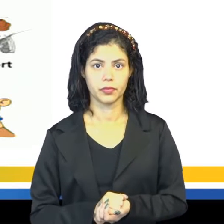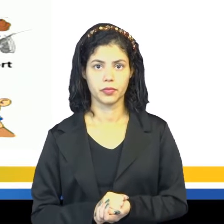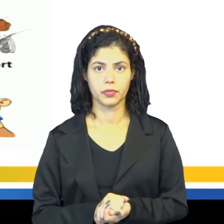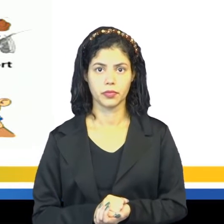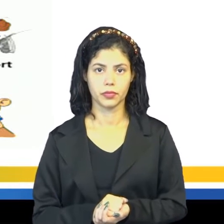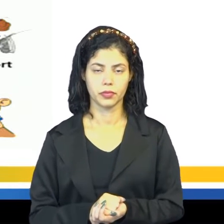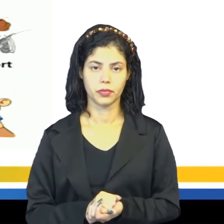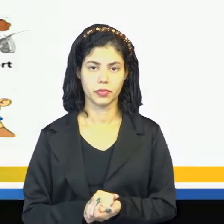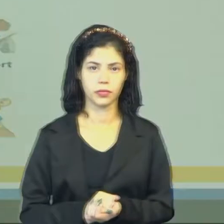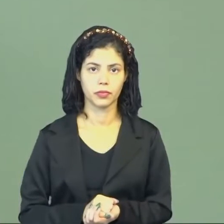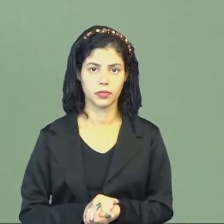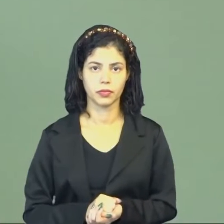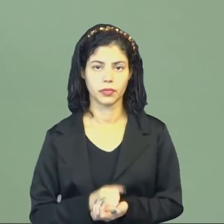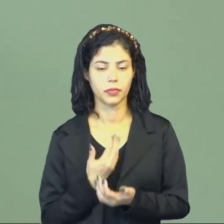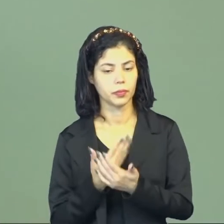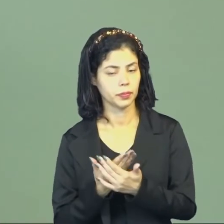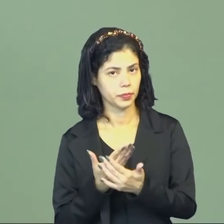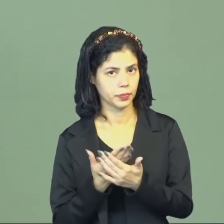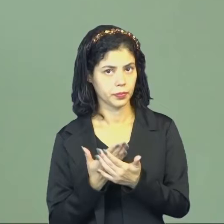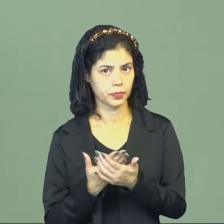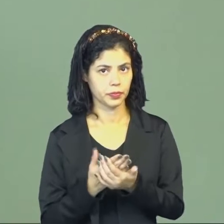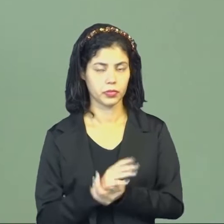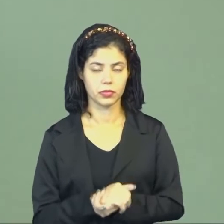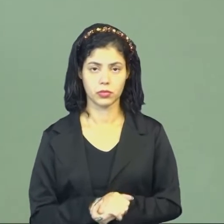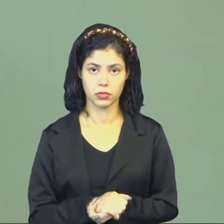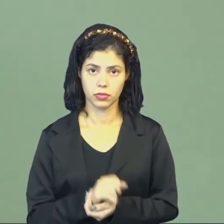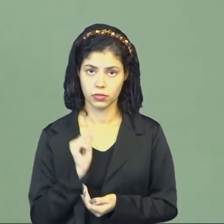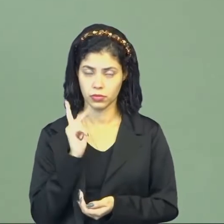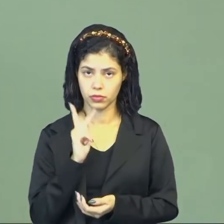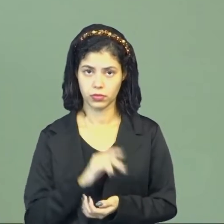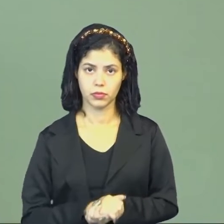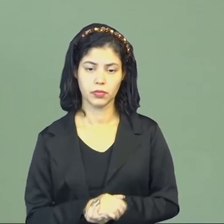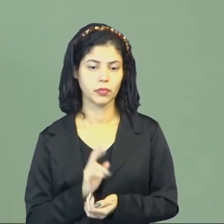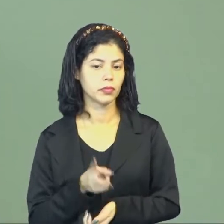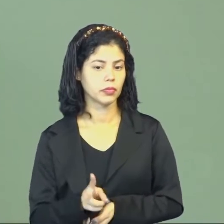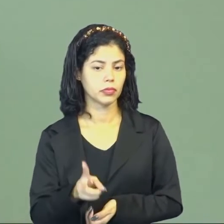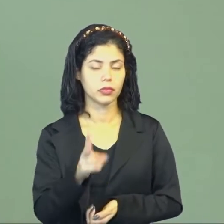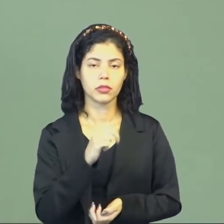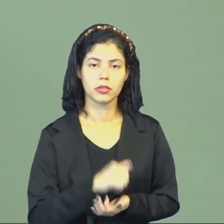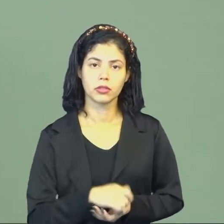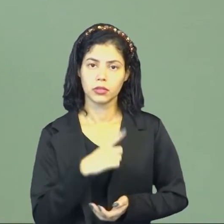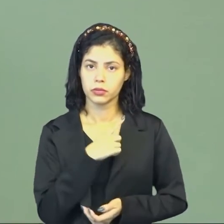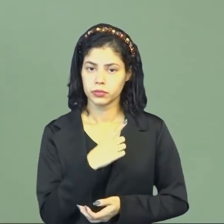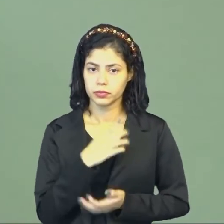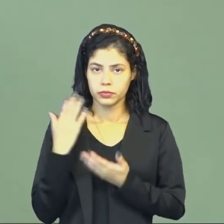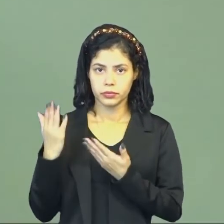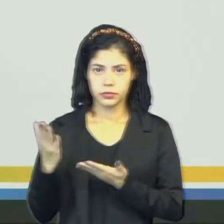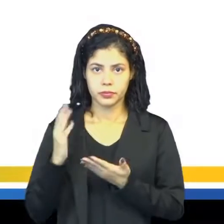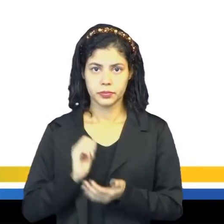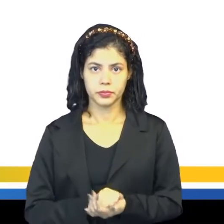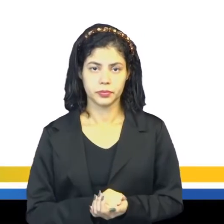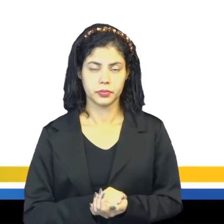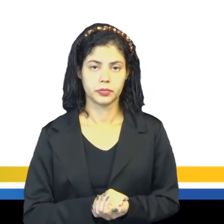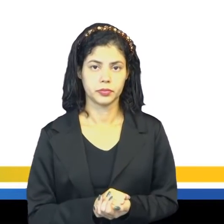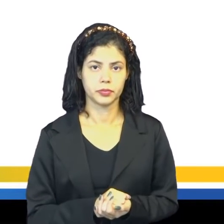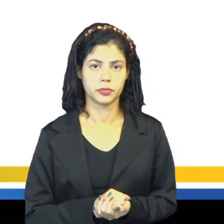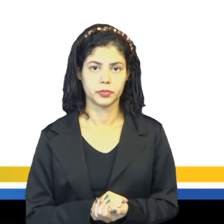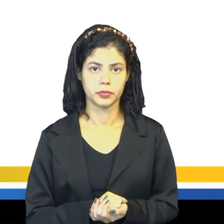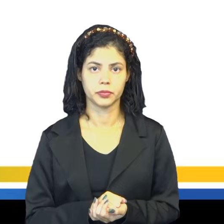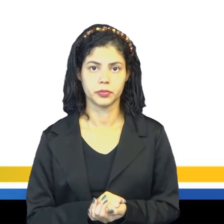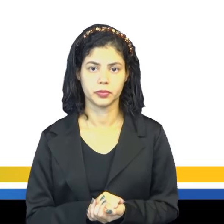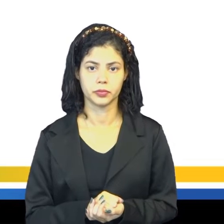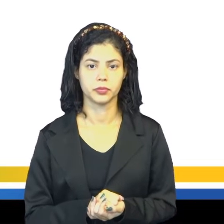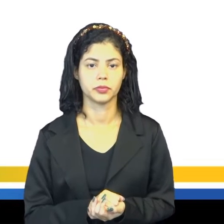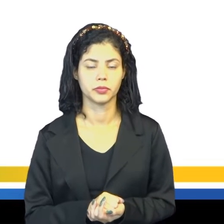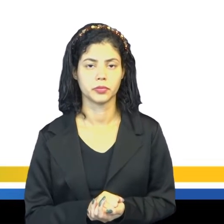E study, que é estudar. Ok? Dando continuidade, nós temos How to introduce